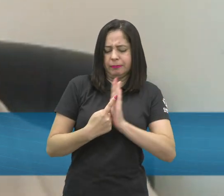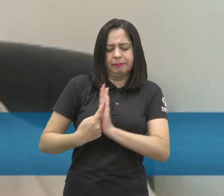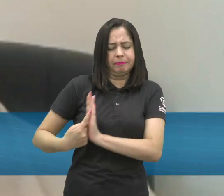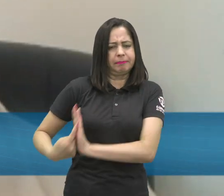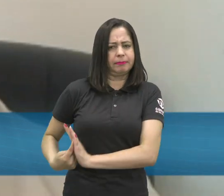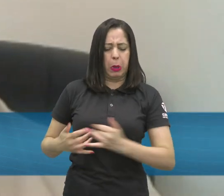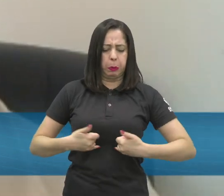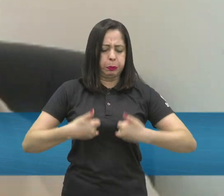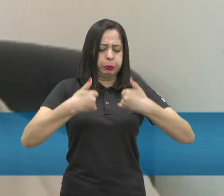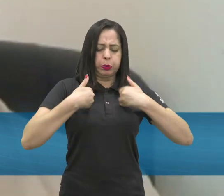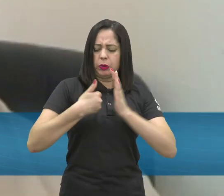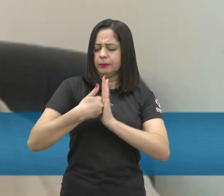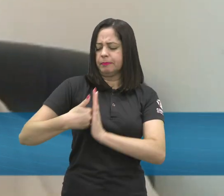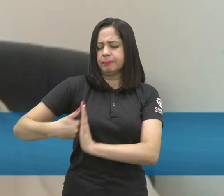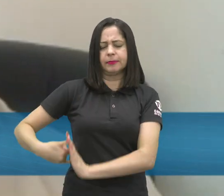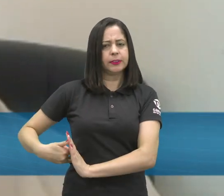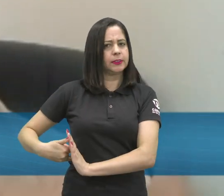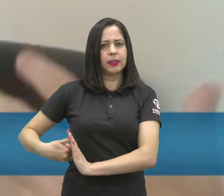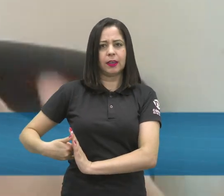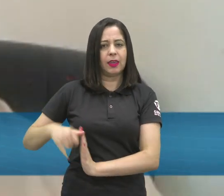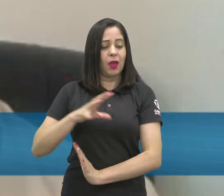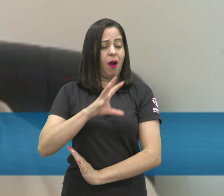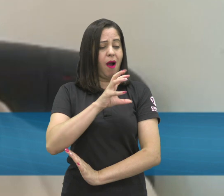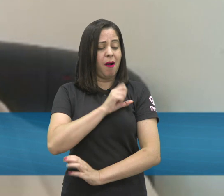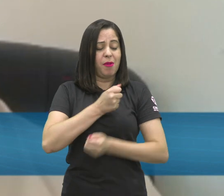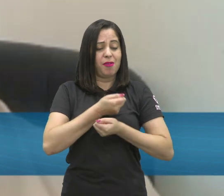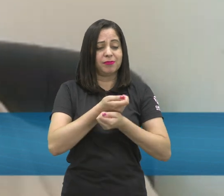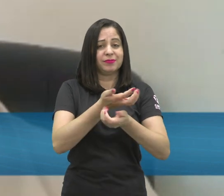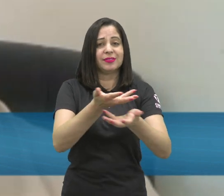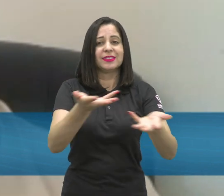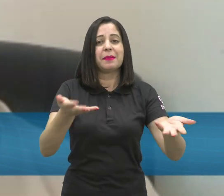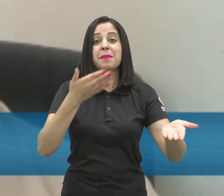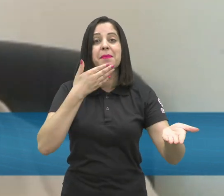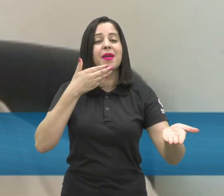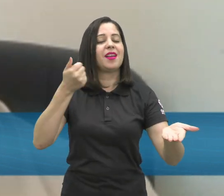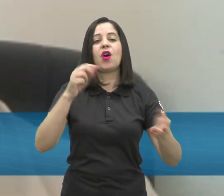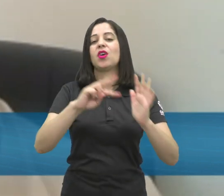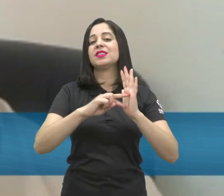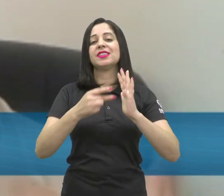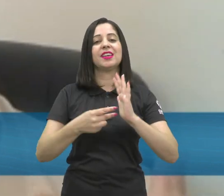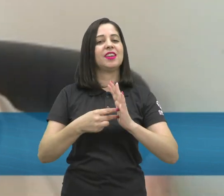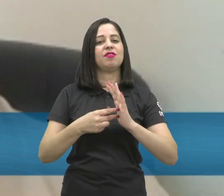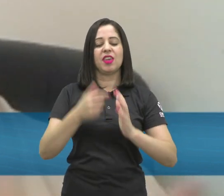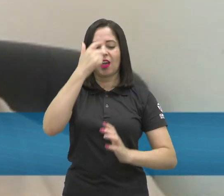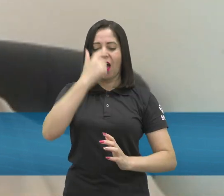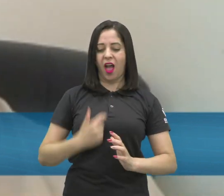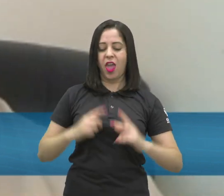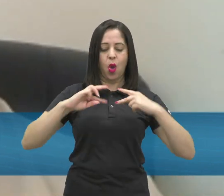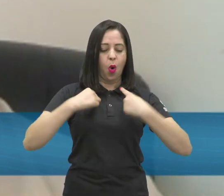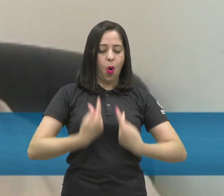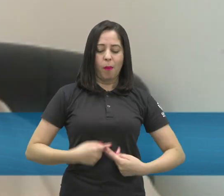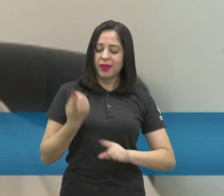muita individualidade. Quanto menos individualidade eu tiver e mais aberto ao outro, mais eu estou absorvendo e mais eu estou aumentando